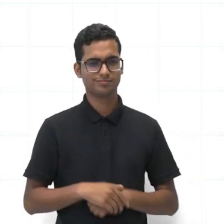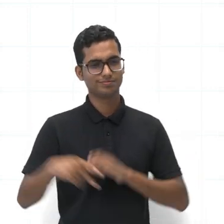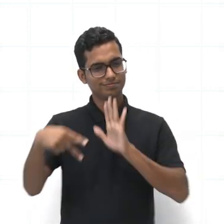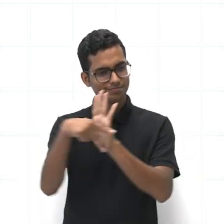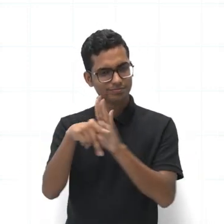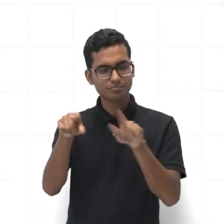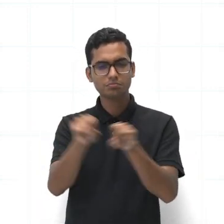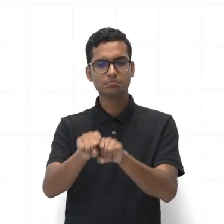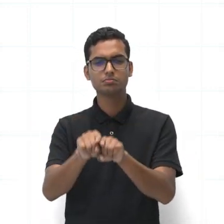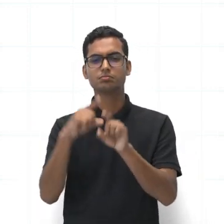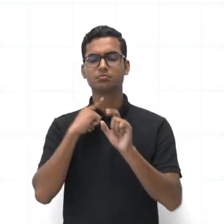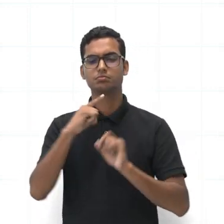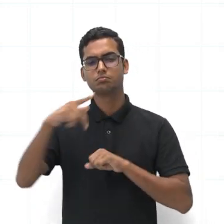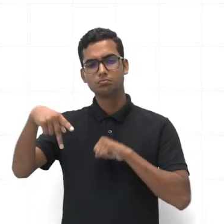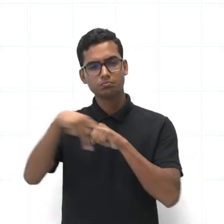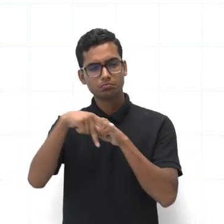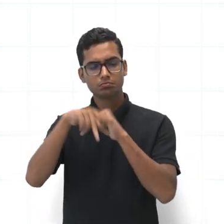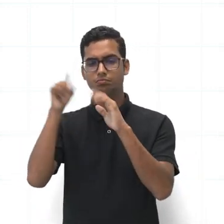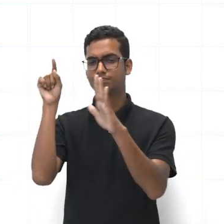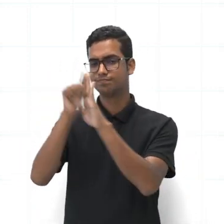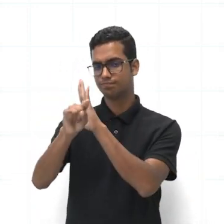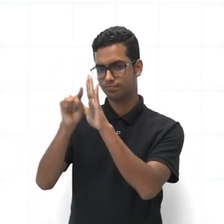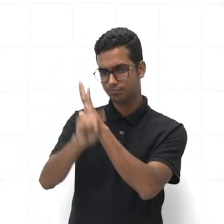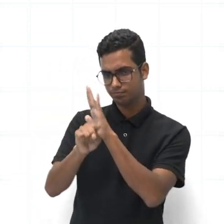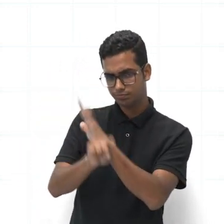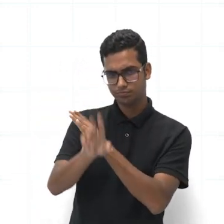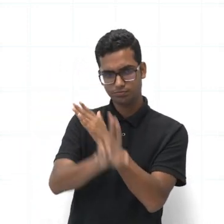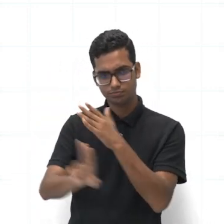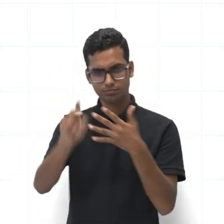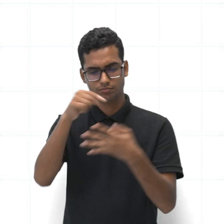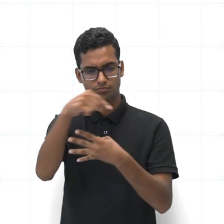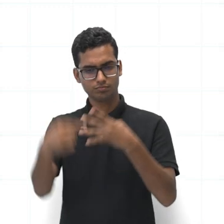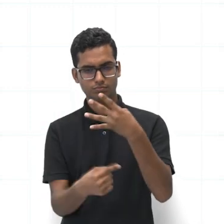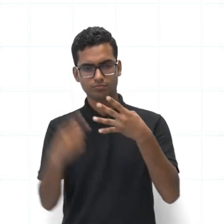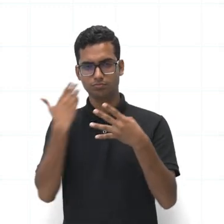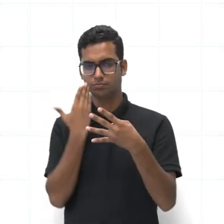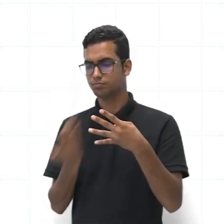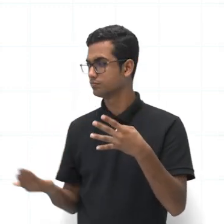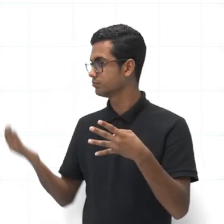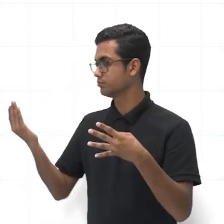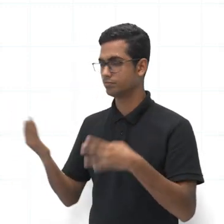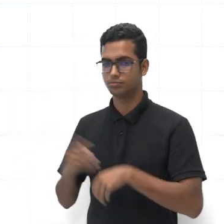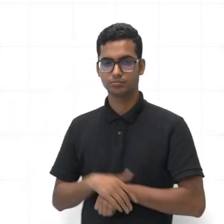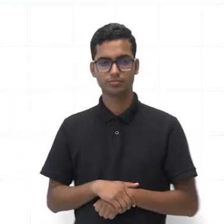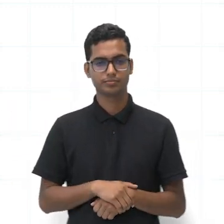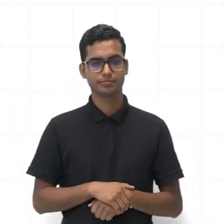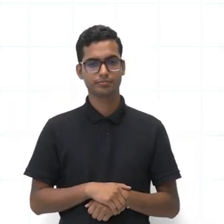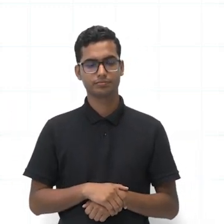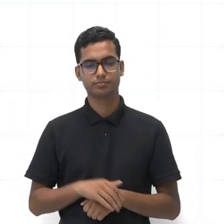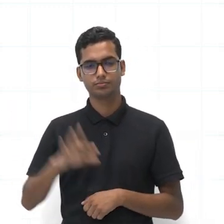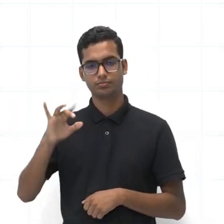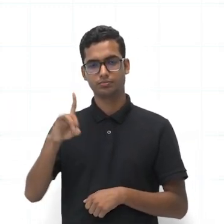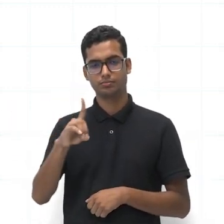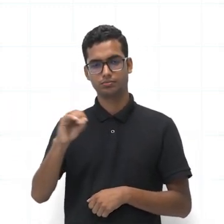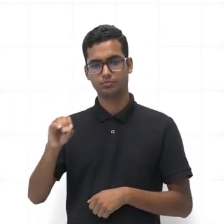interrogativos, são pronomes para fazer perguntas. E eu tenho aqui do you